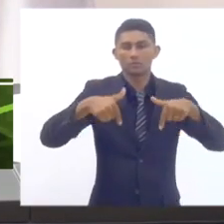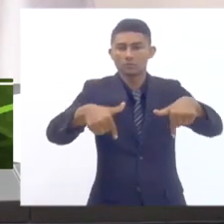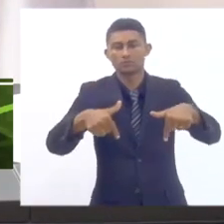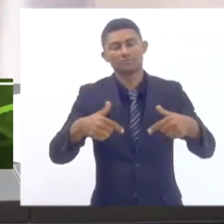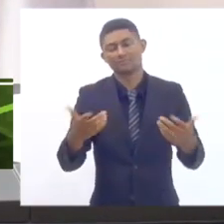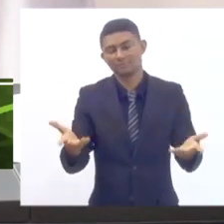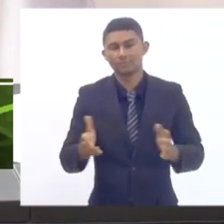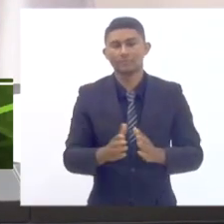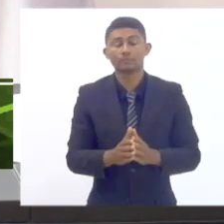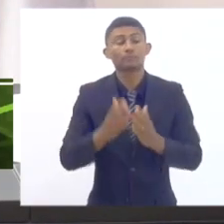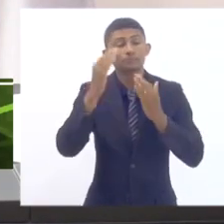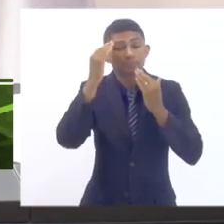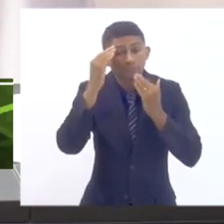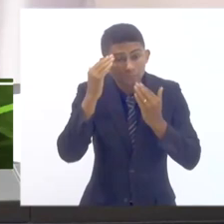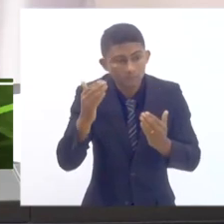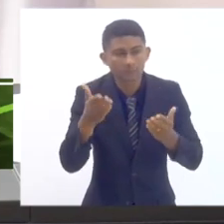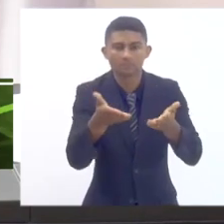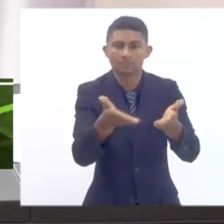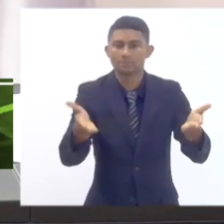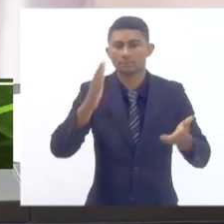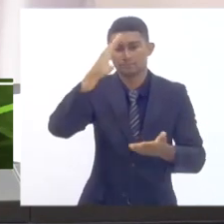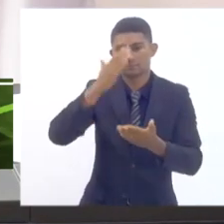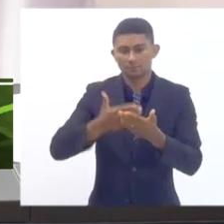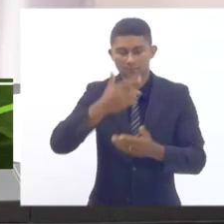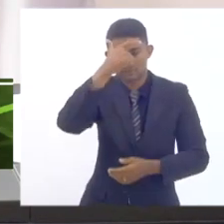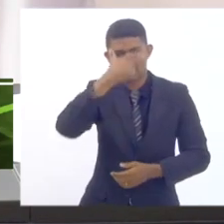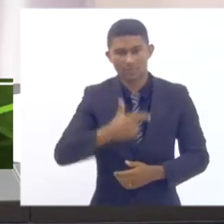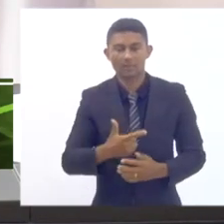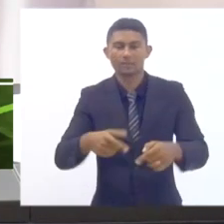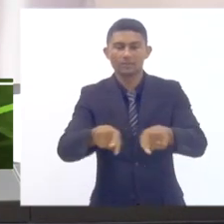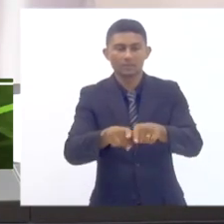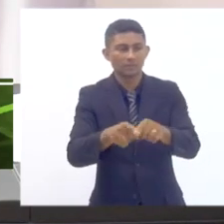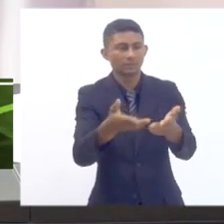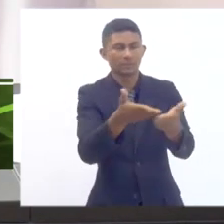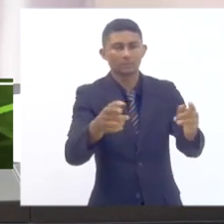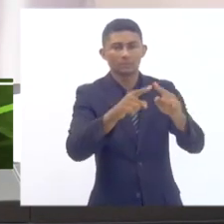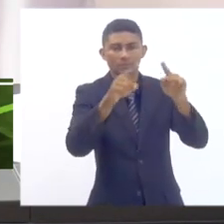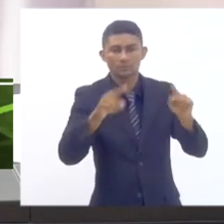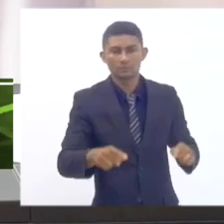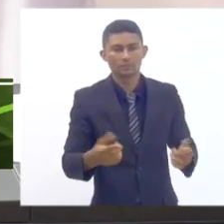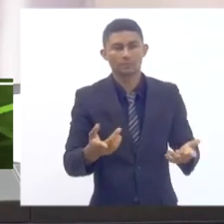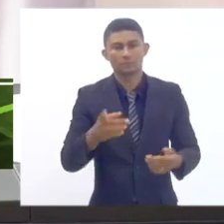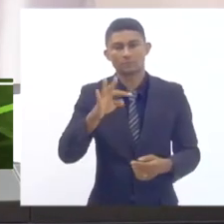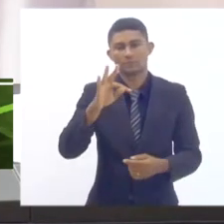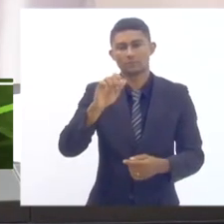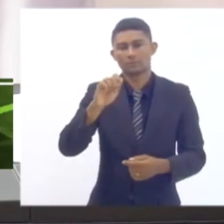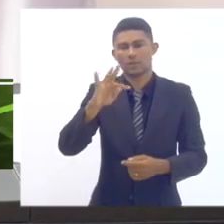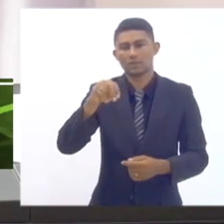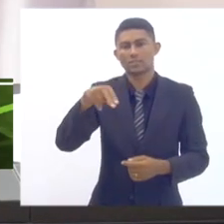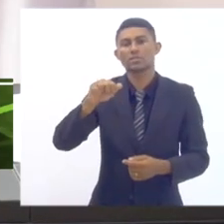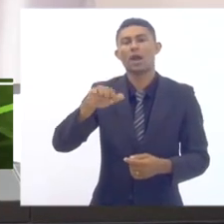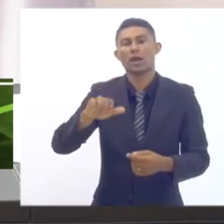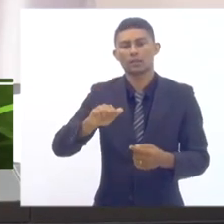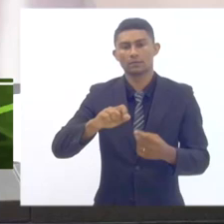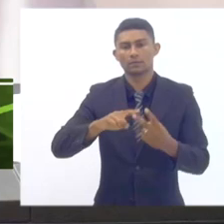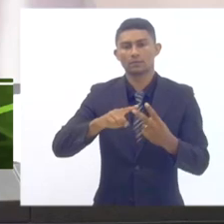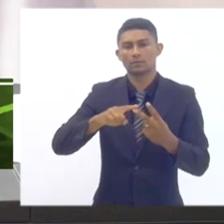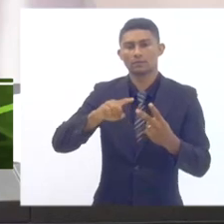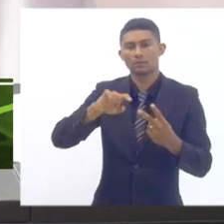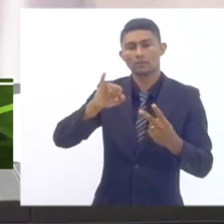mais uma vez a confiança de cada um, dizer aos nobres servidores, Tatiana, cada um que já me conhece, Juju,